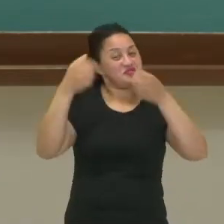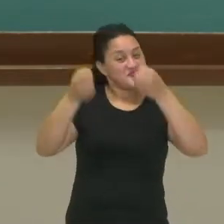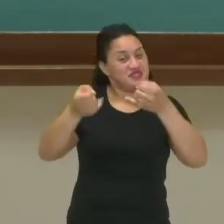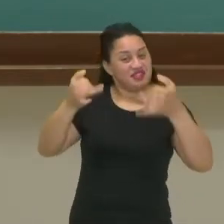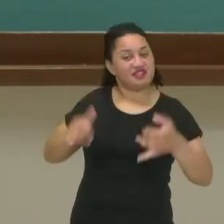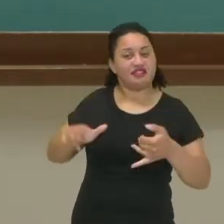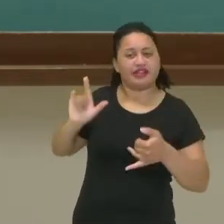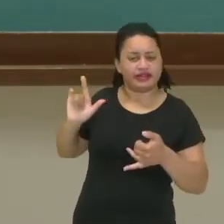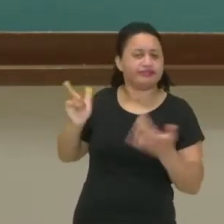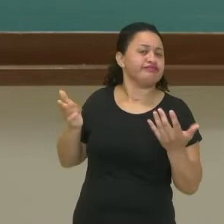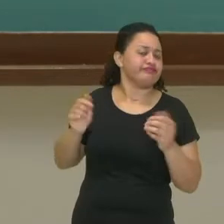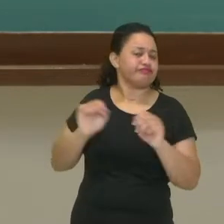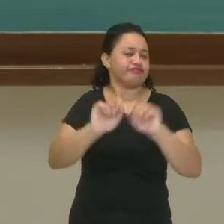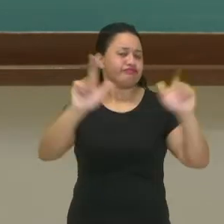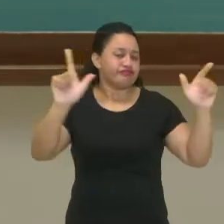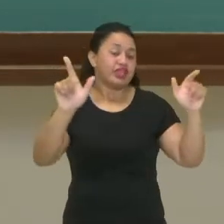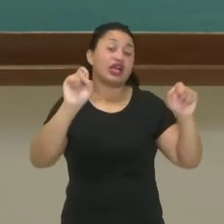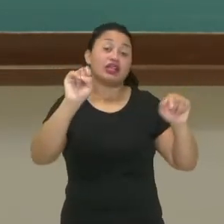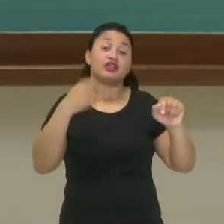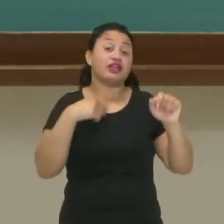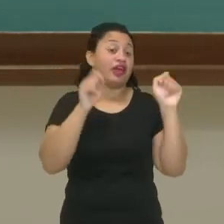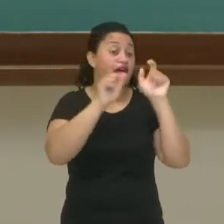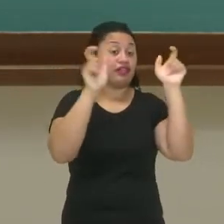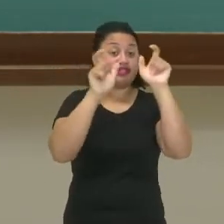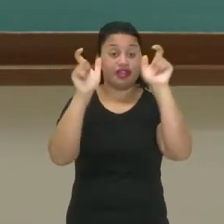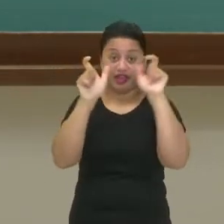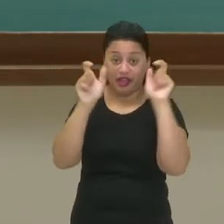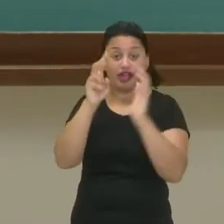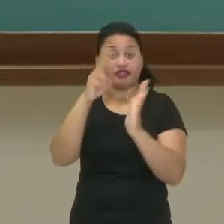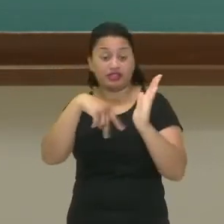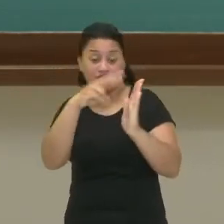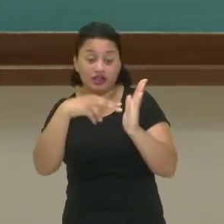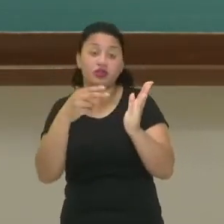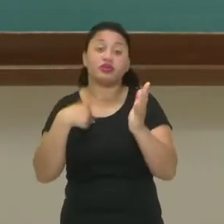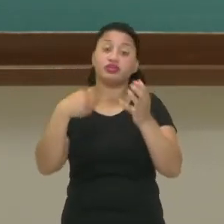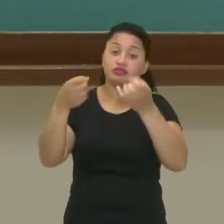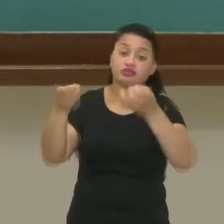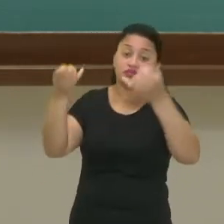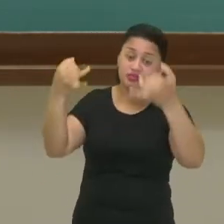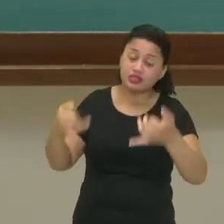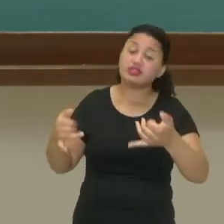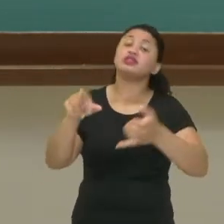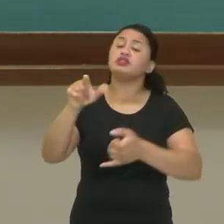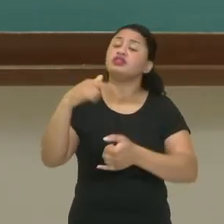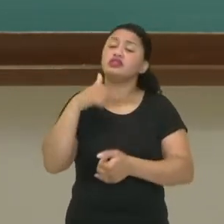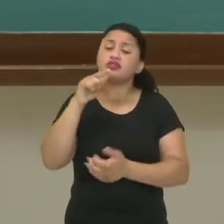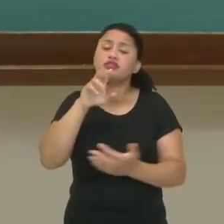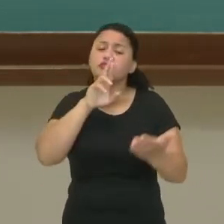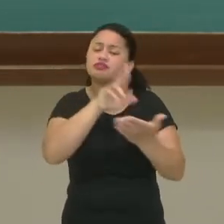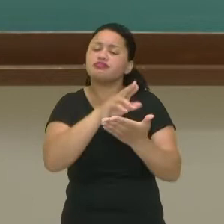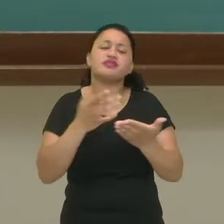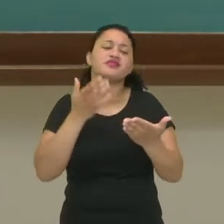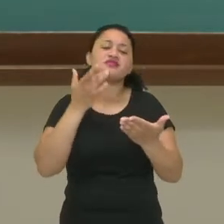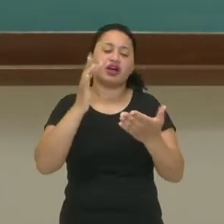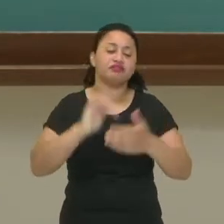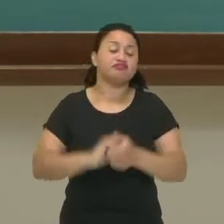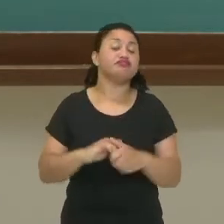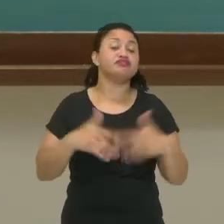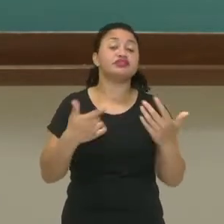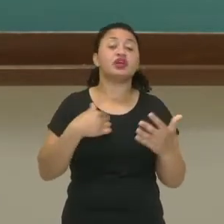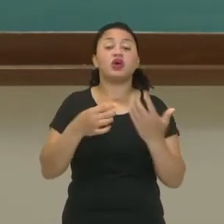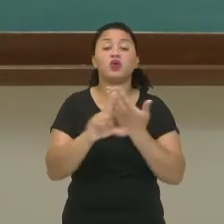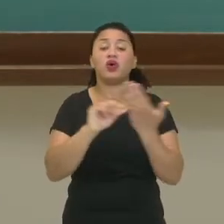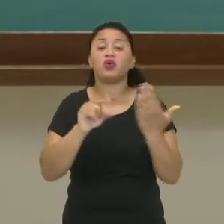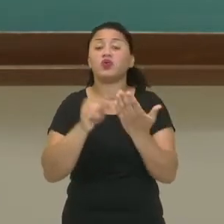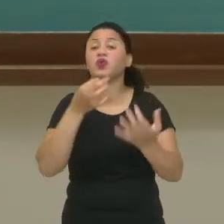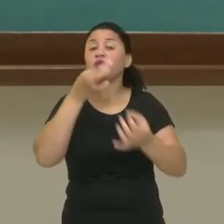É óbvio. Se você ficar ligadinho, ligadinha na aula, você vai conseguir responder. Então aqui, qual que é a opinião do